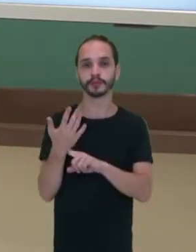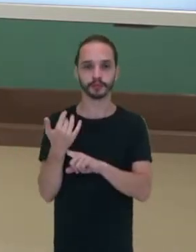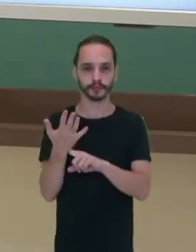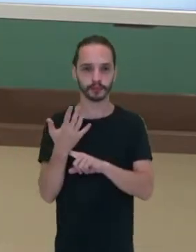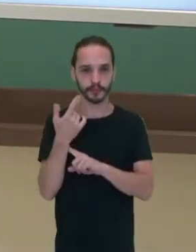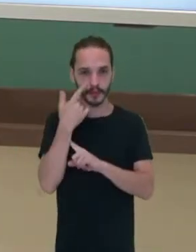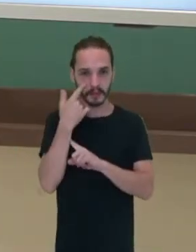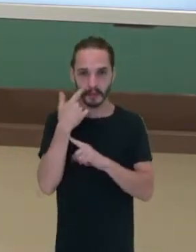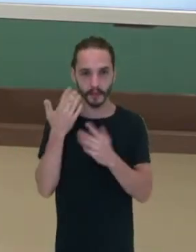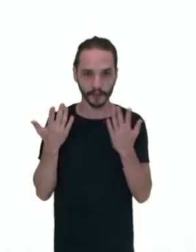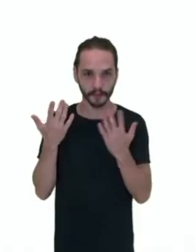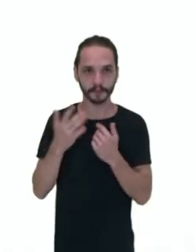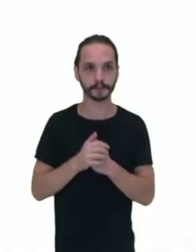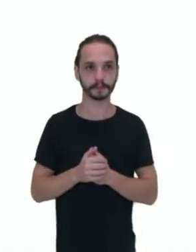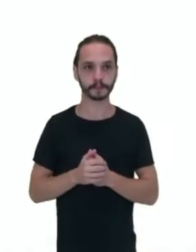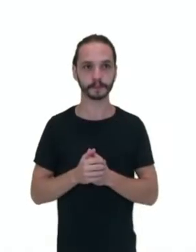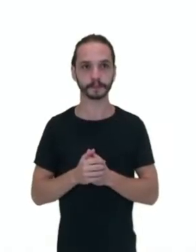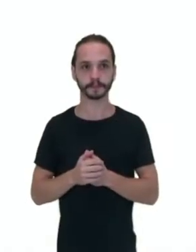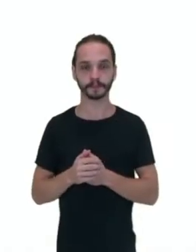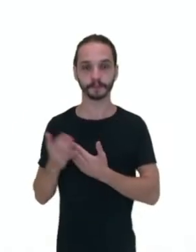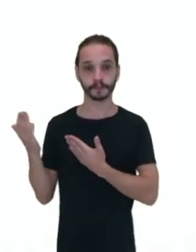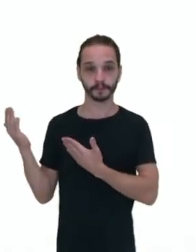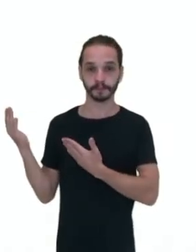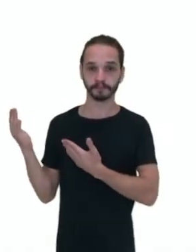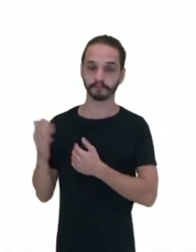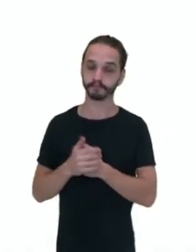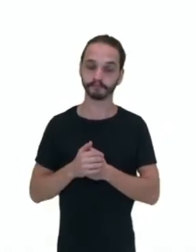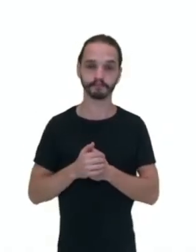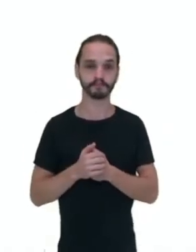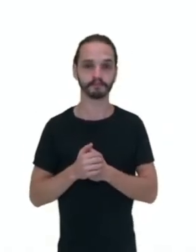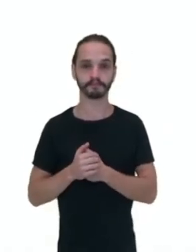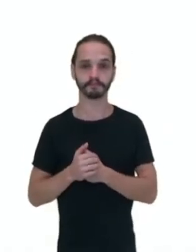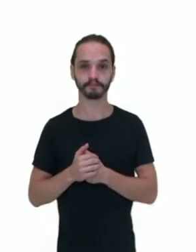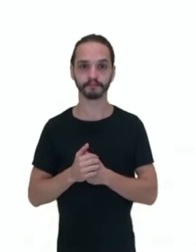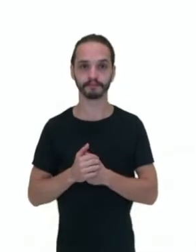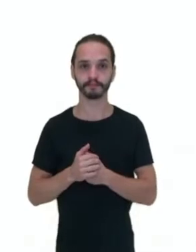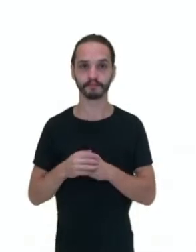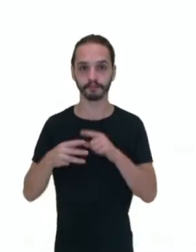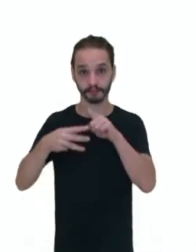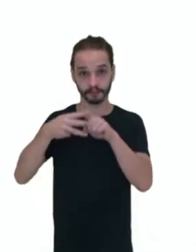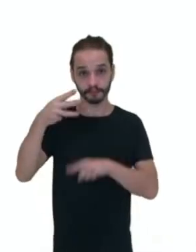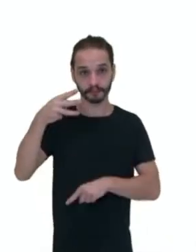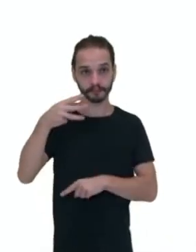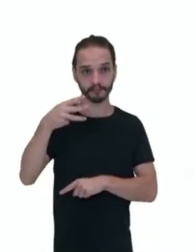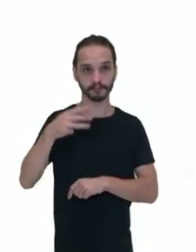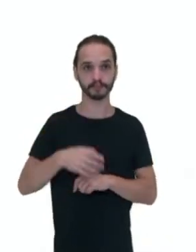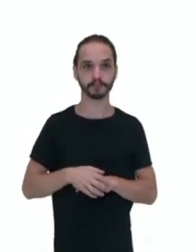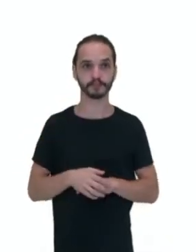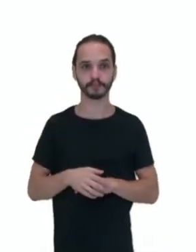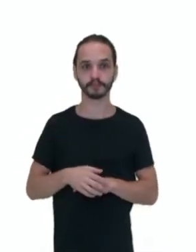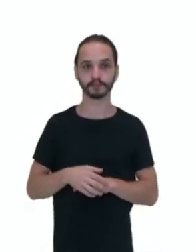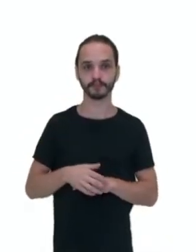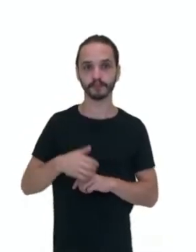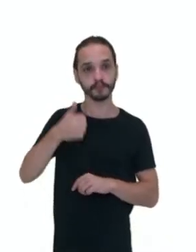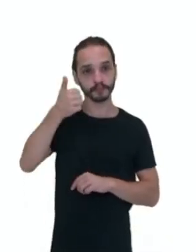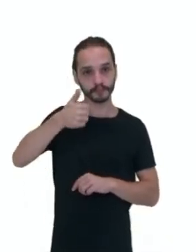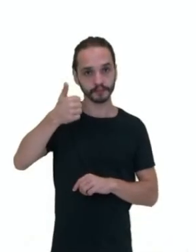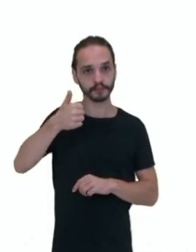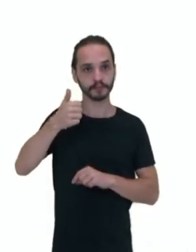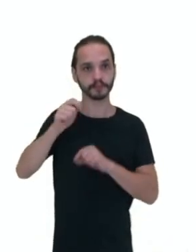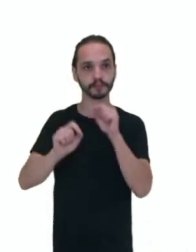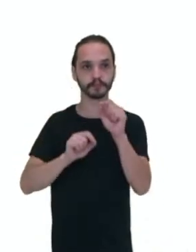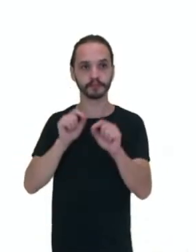então conferir? Bom, então vamos lá. São 3 tópicos. O primeiro